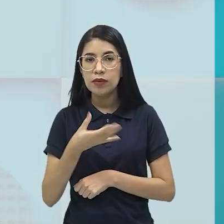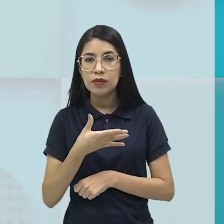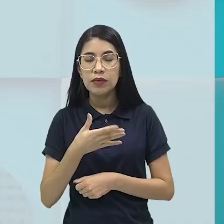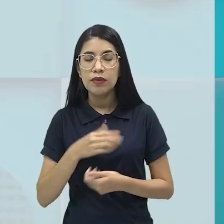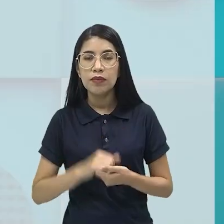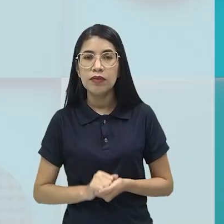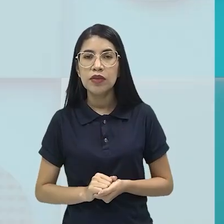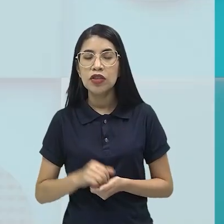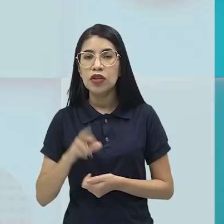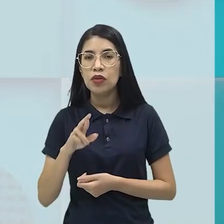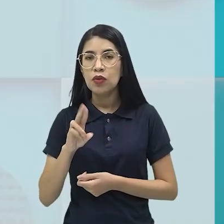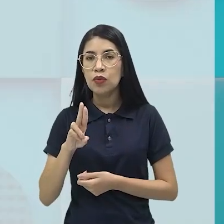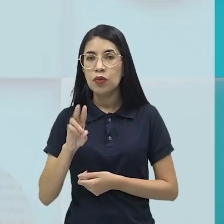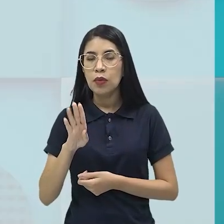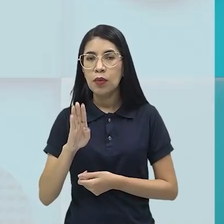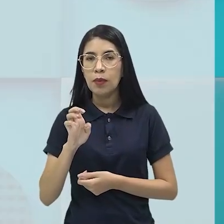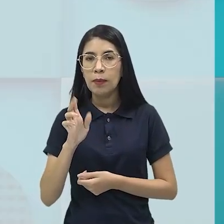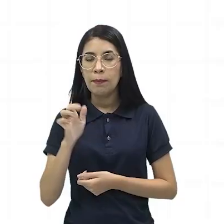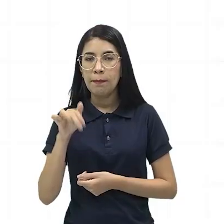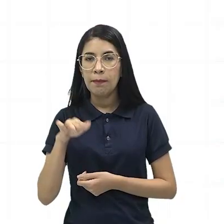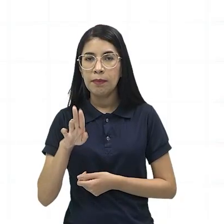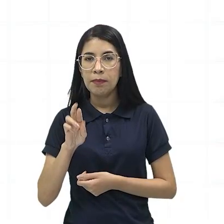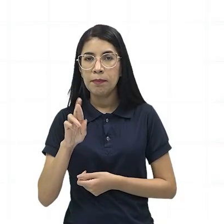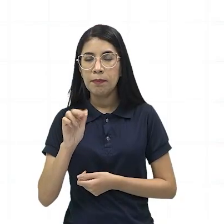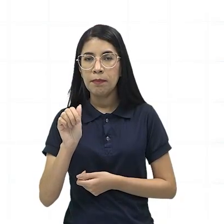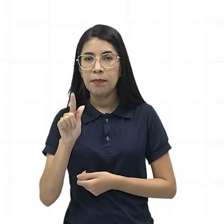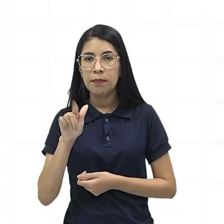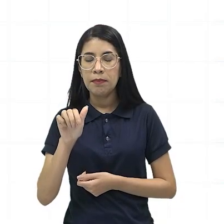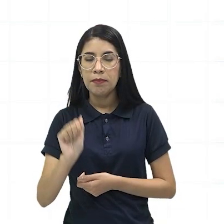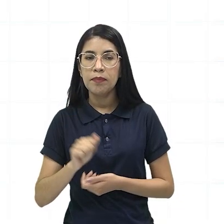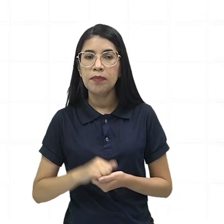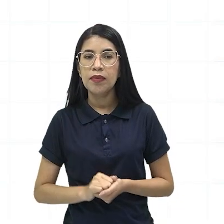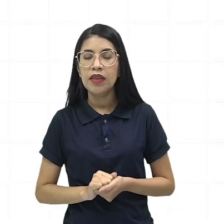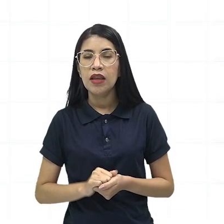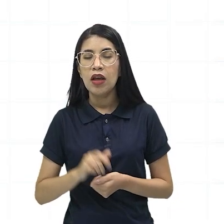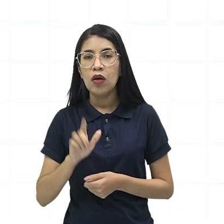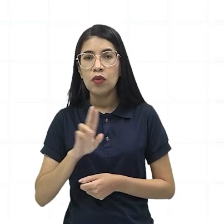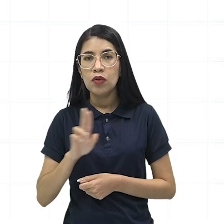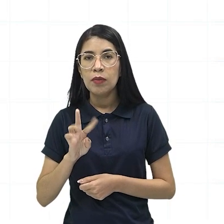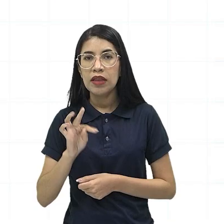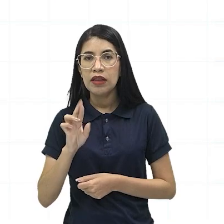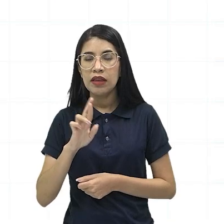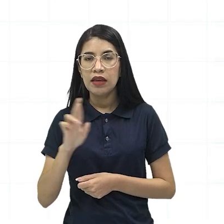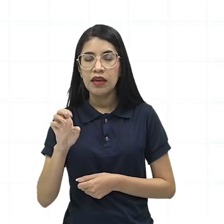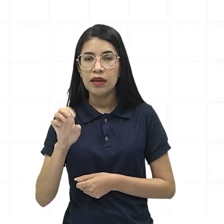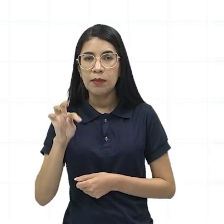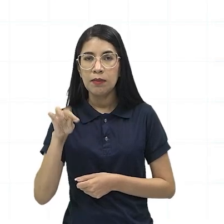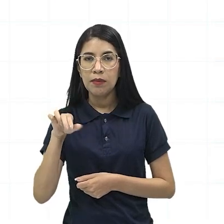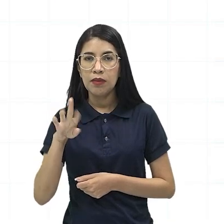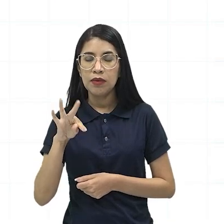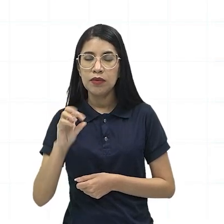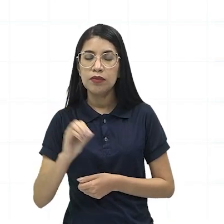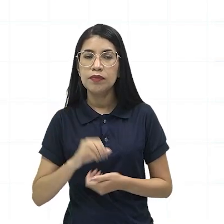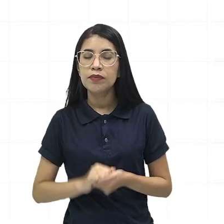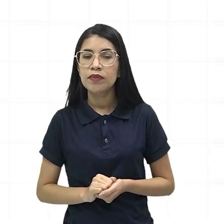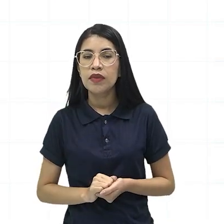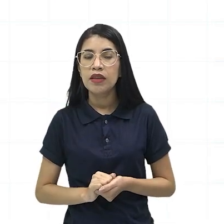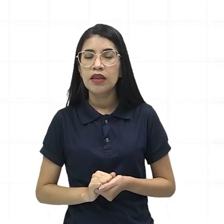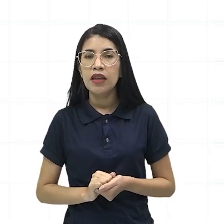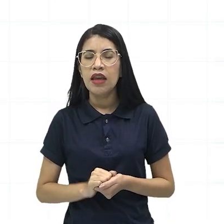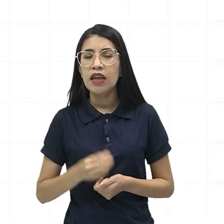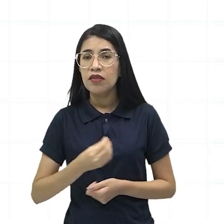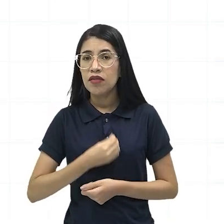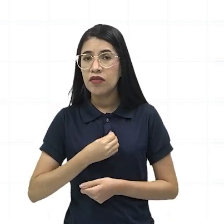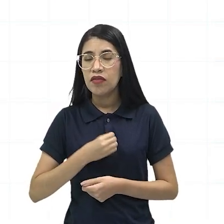Rubem Braga, que se chama Terremoto. Ele estava, então, fora do país, não estava no Brasil, e quando ele